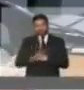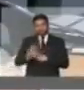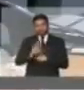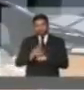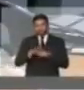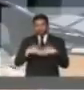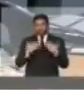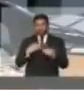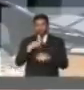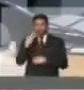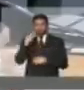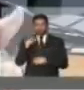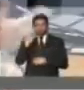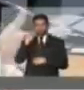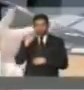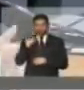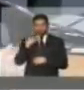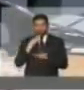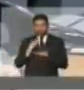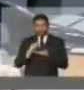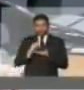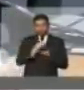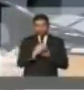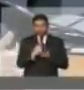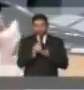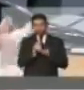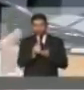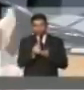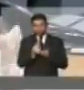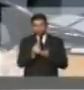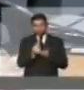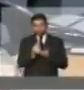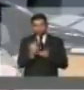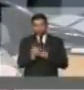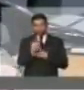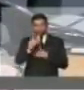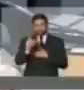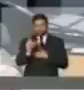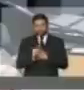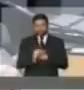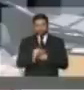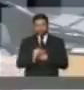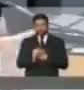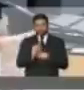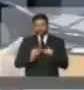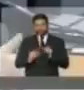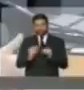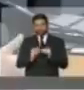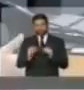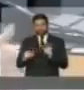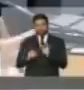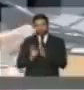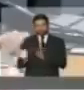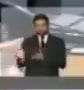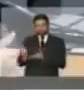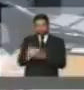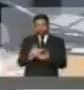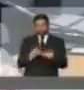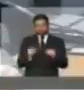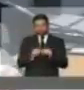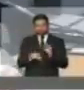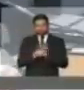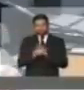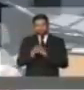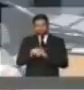Então, quer dizer, o banco repassa recursos com um custo muito menor daquele que capta frente ao